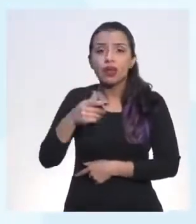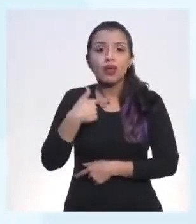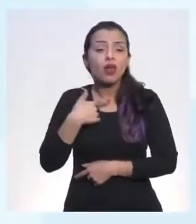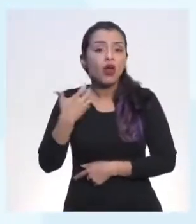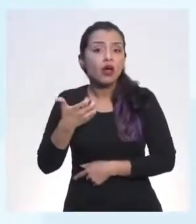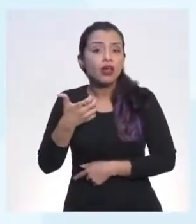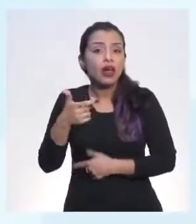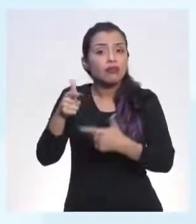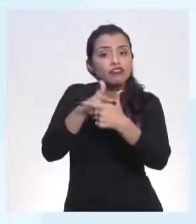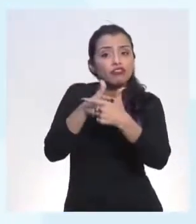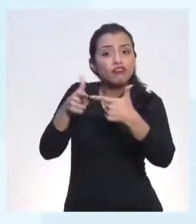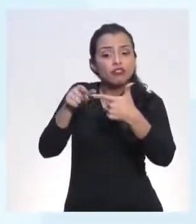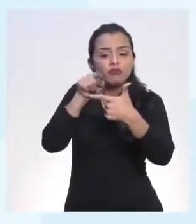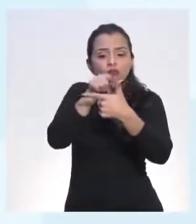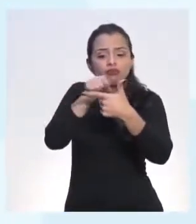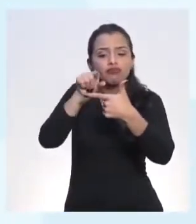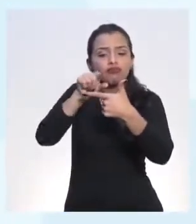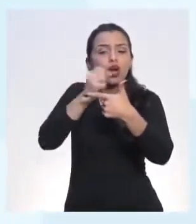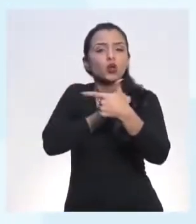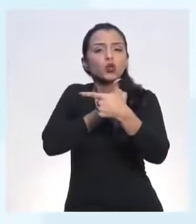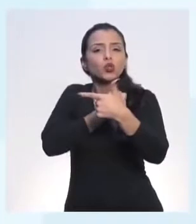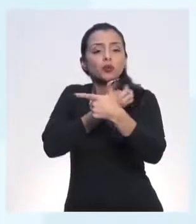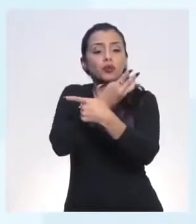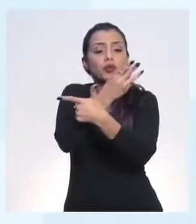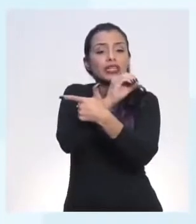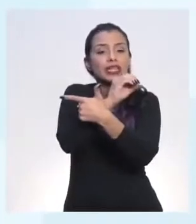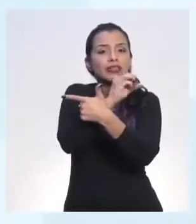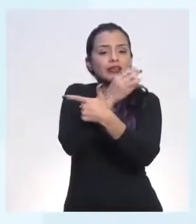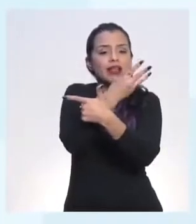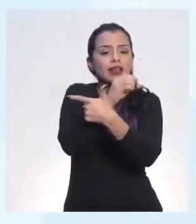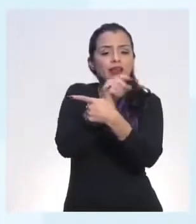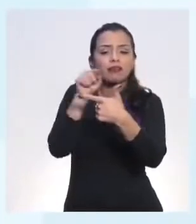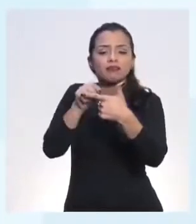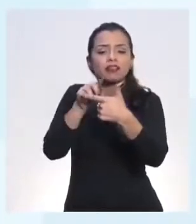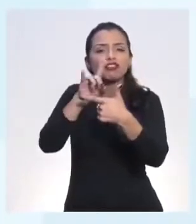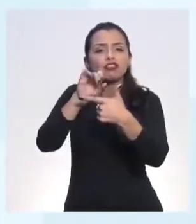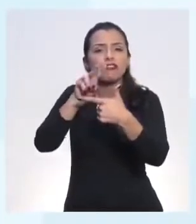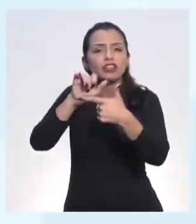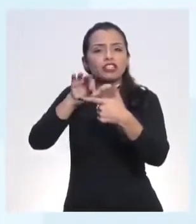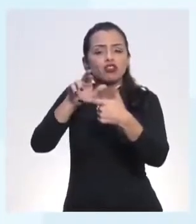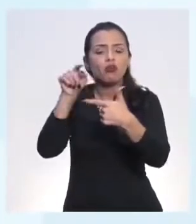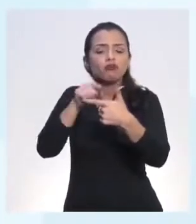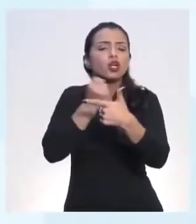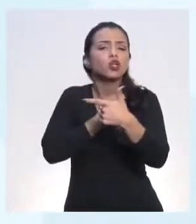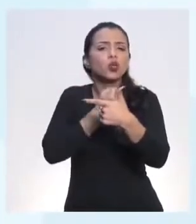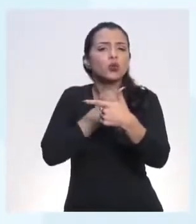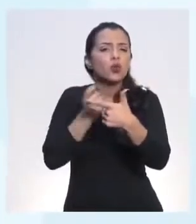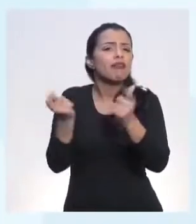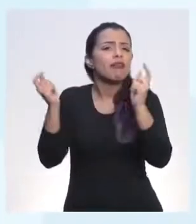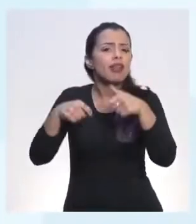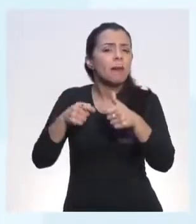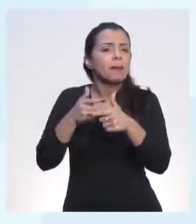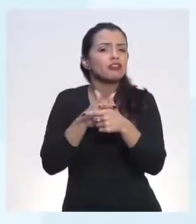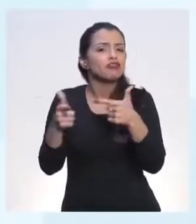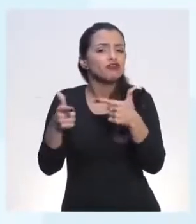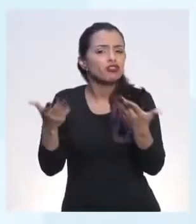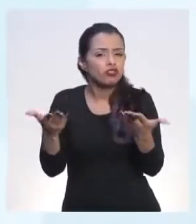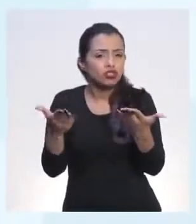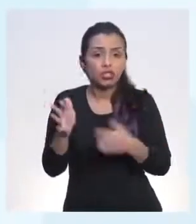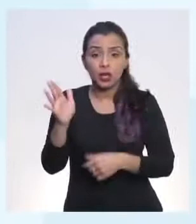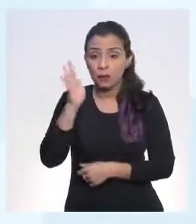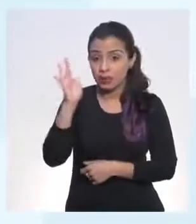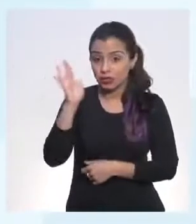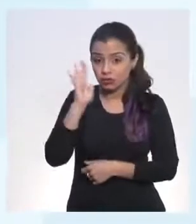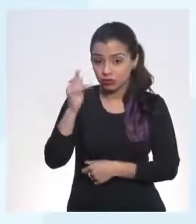divisores do 30. Quem eu consigo dividir o 30? O 30, lá, se eu pensar, eu consigo dividir... Ó, vou representar